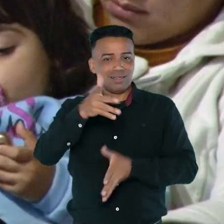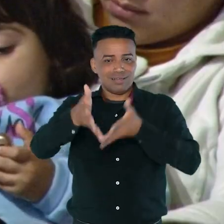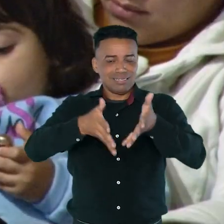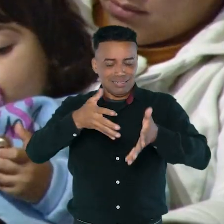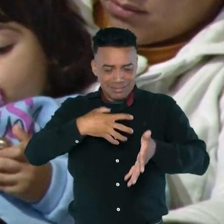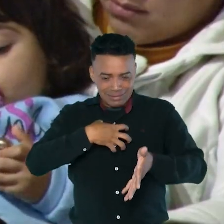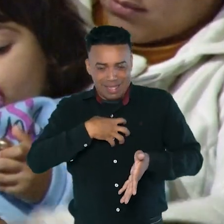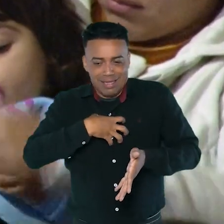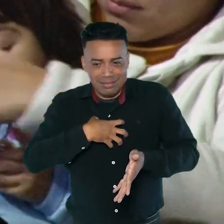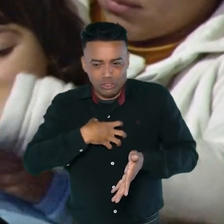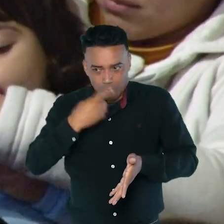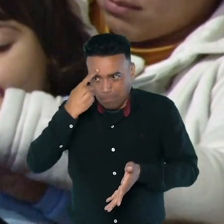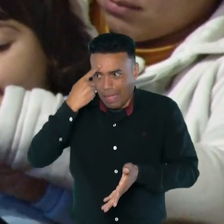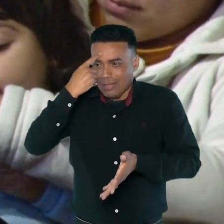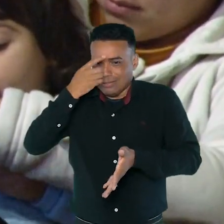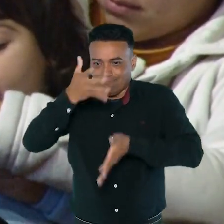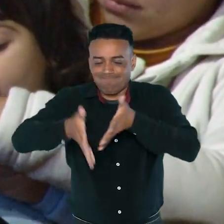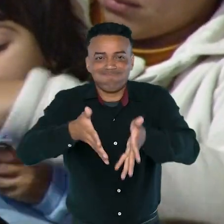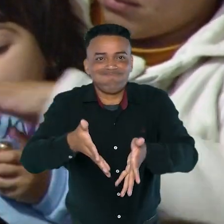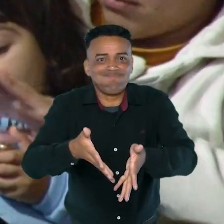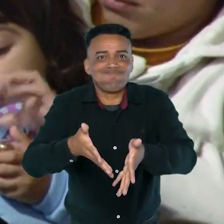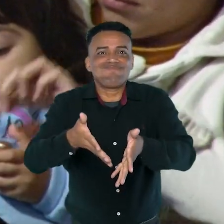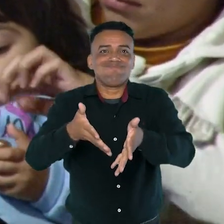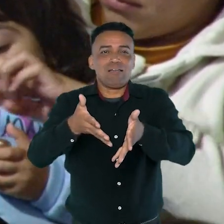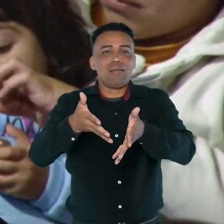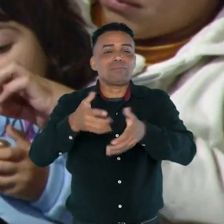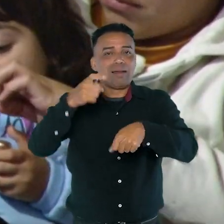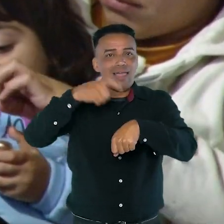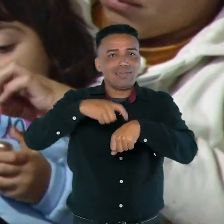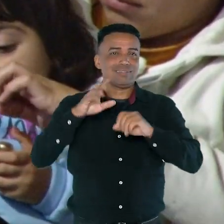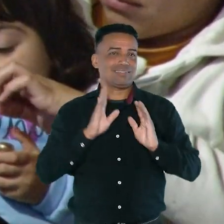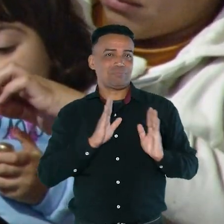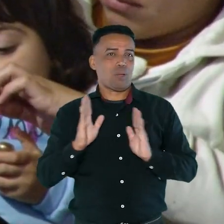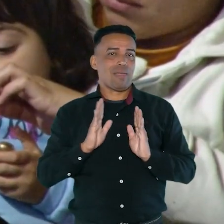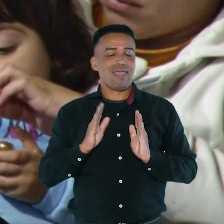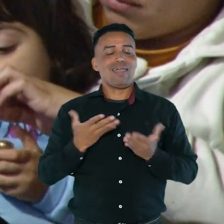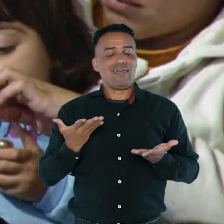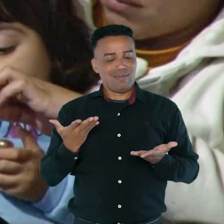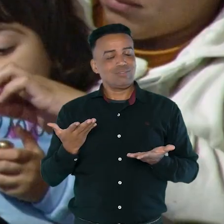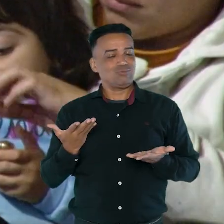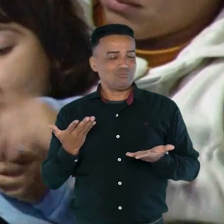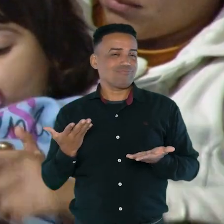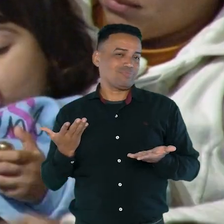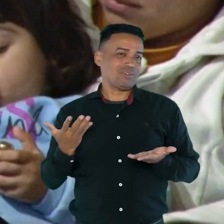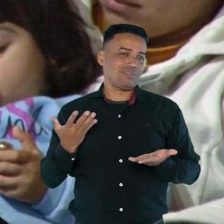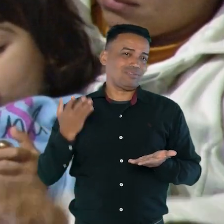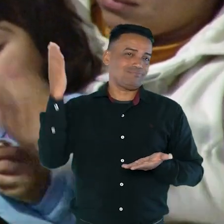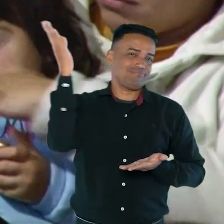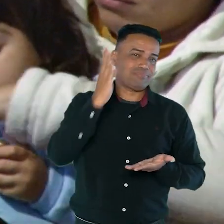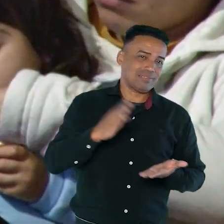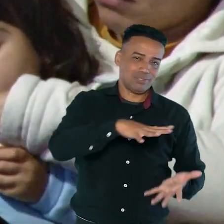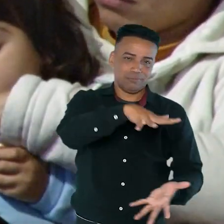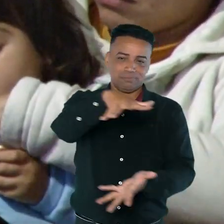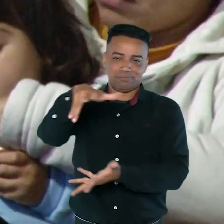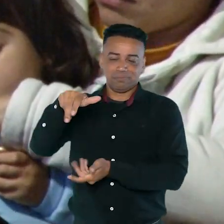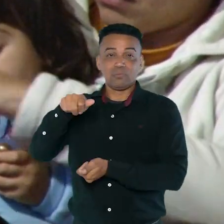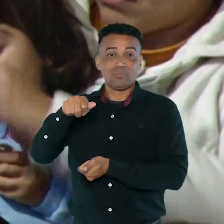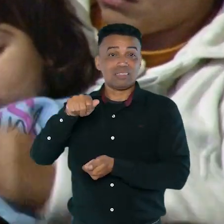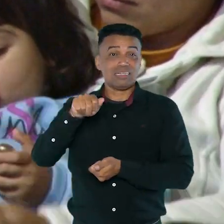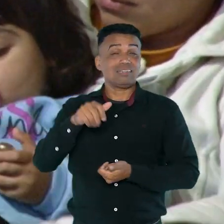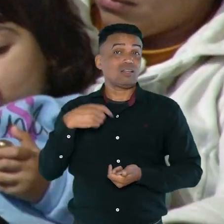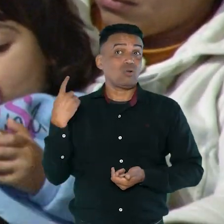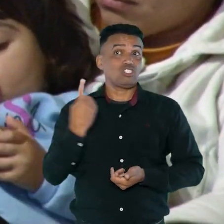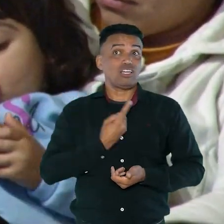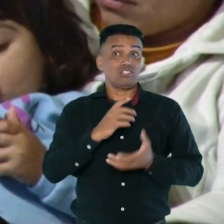gente sente, o que a gente pensa, para esse momento que a gente vive, porque eu acho que a gente